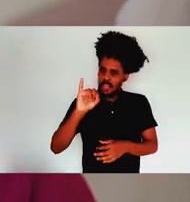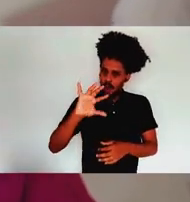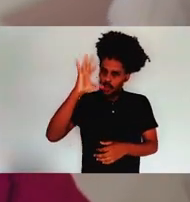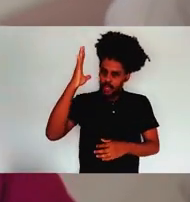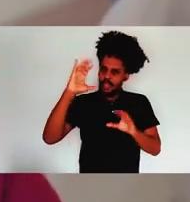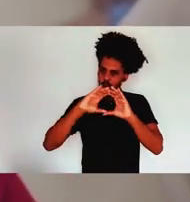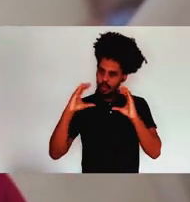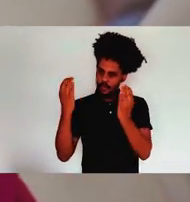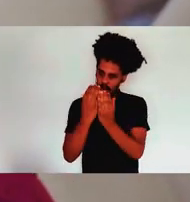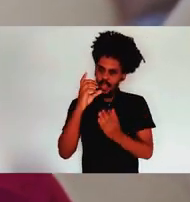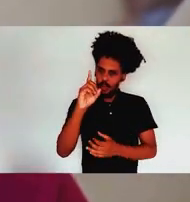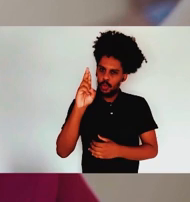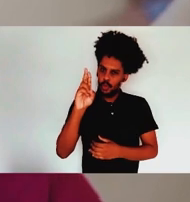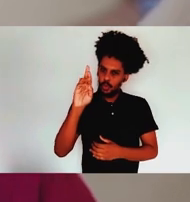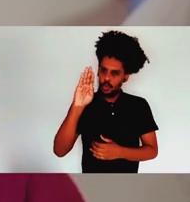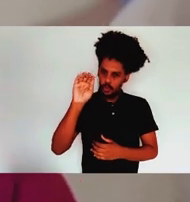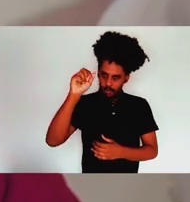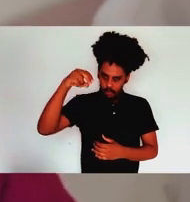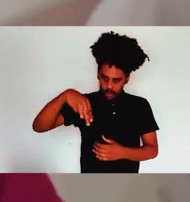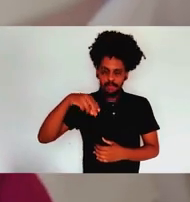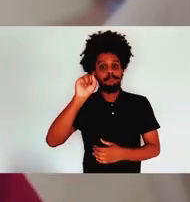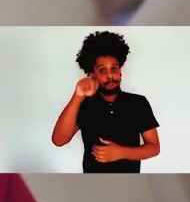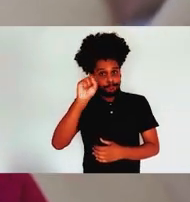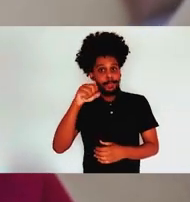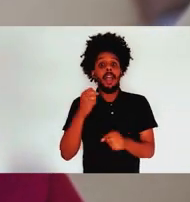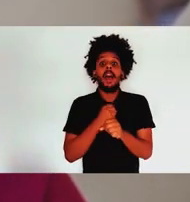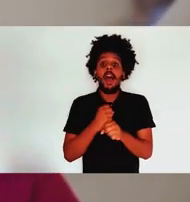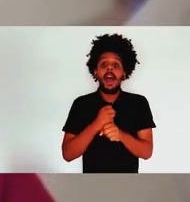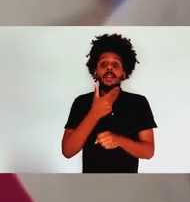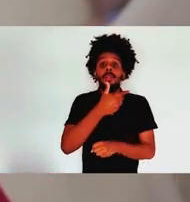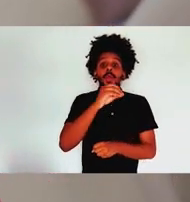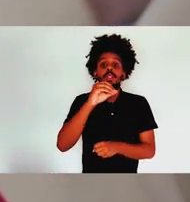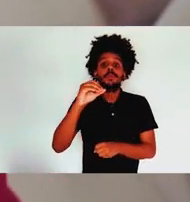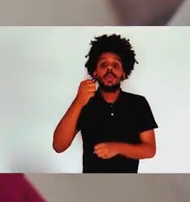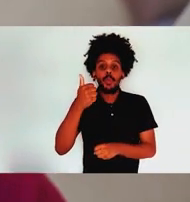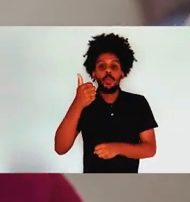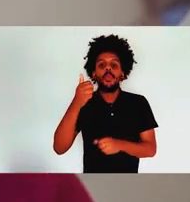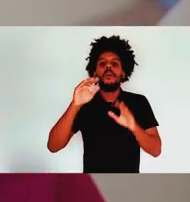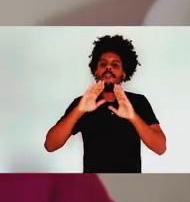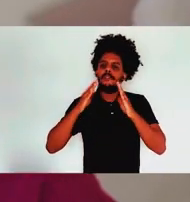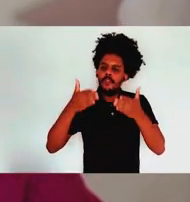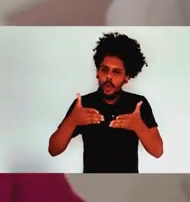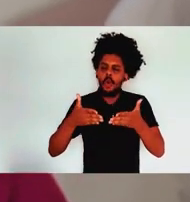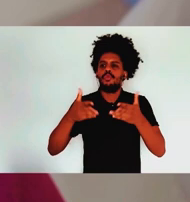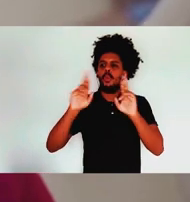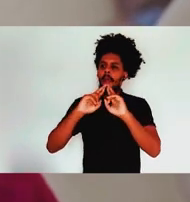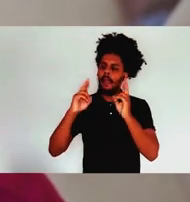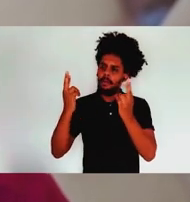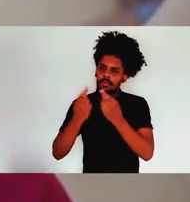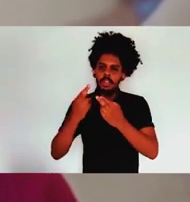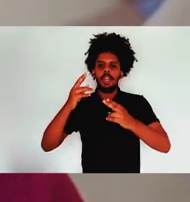realmente existiu. Sim, ela existiu. Lá em 2001, foi um fórum internacional que reuniu diversas